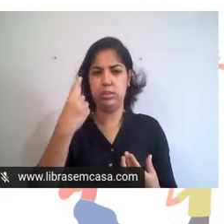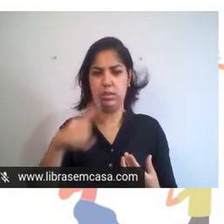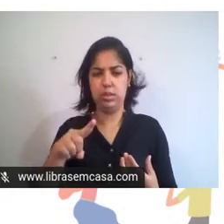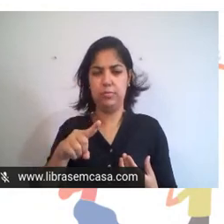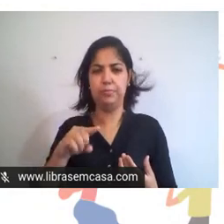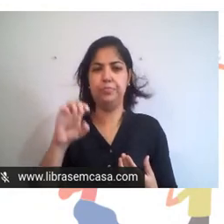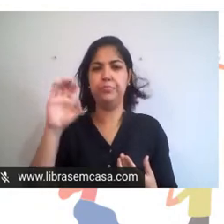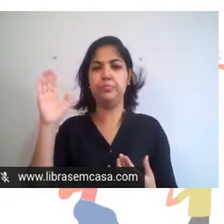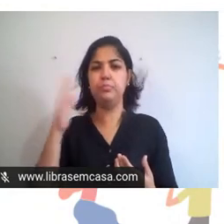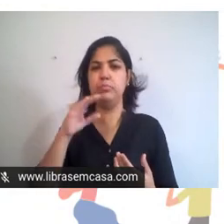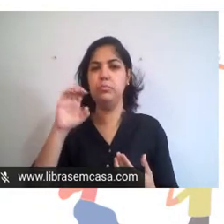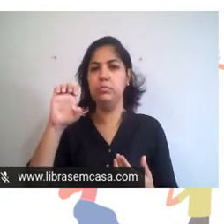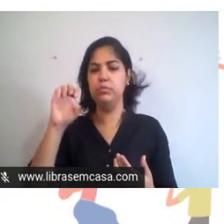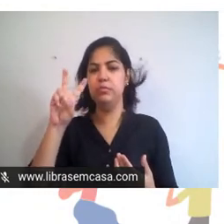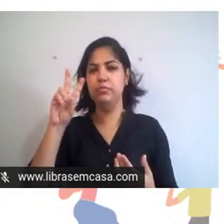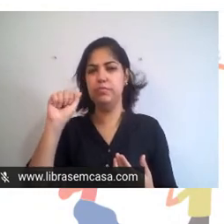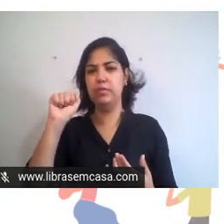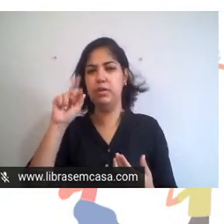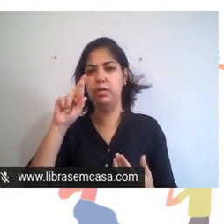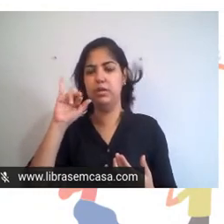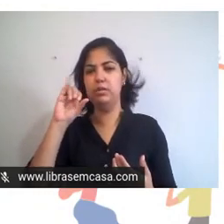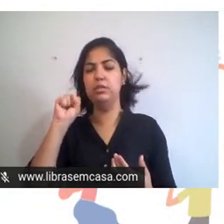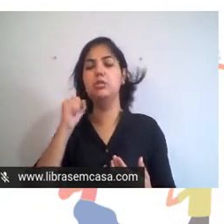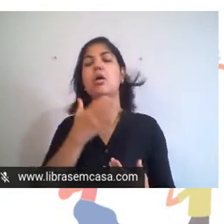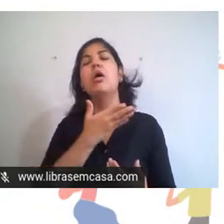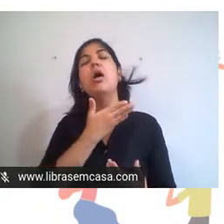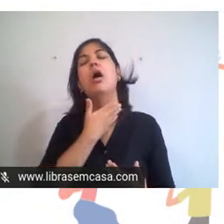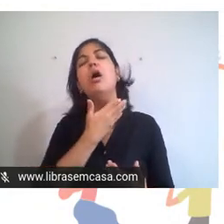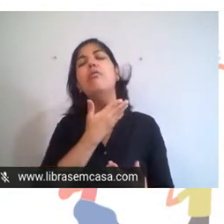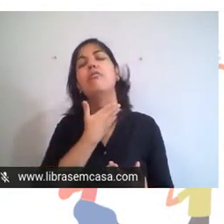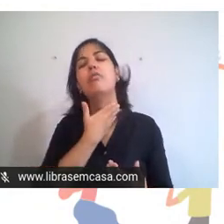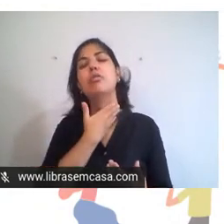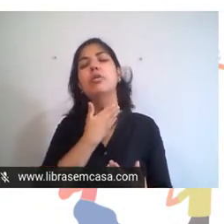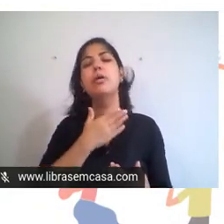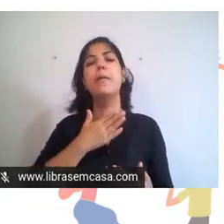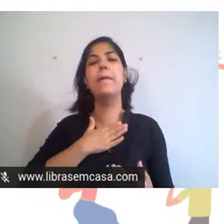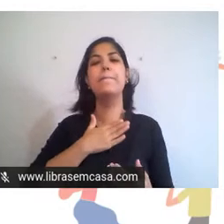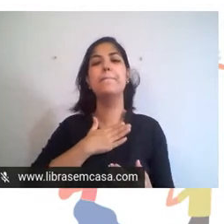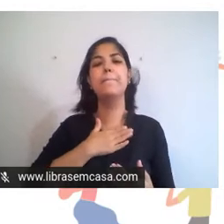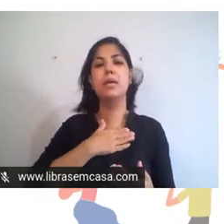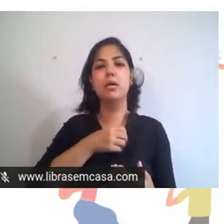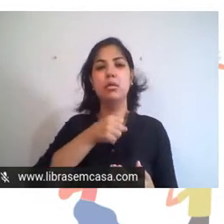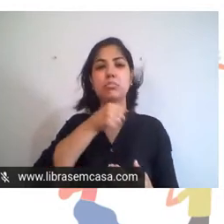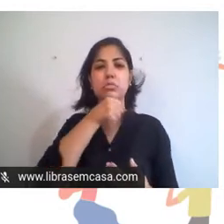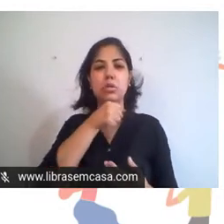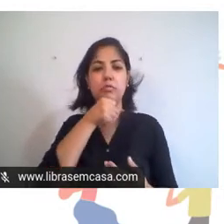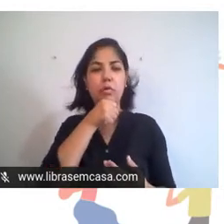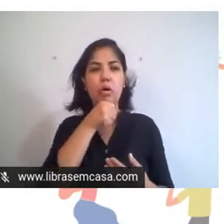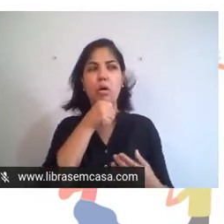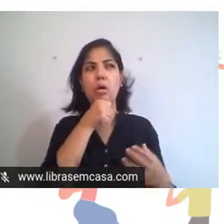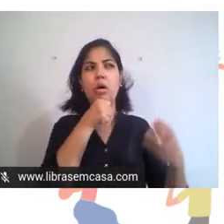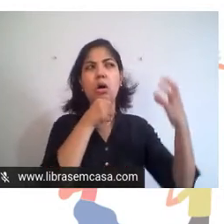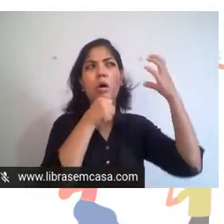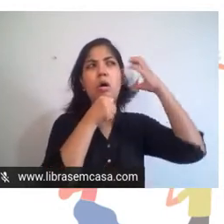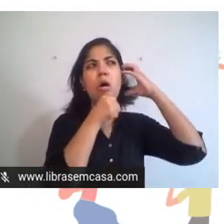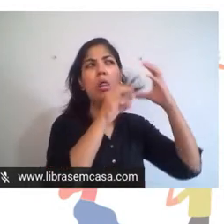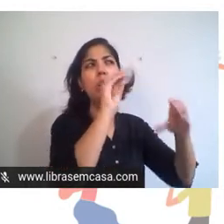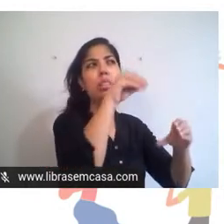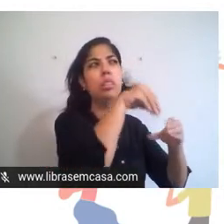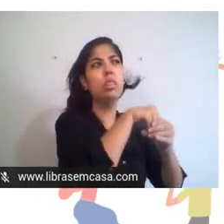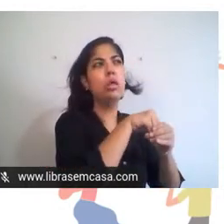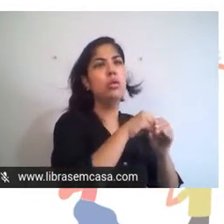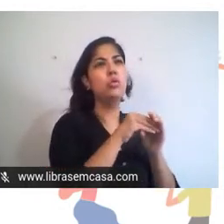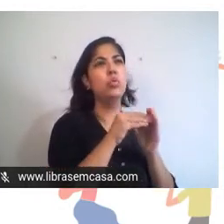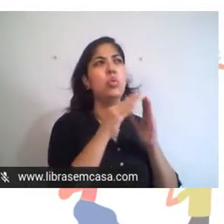voz de minha bisavó ecoou criança nos porões do navio, ecoou lamentos de uma